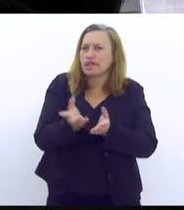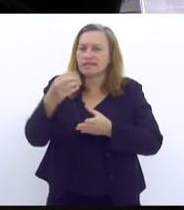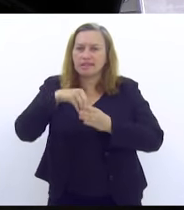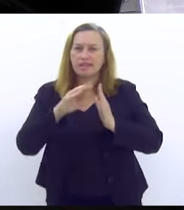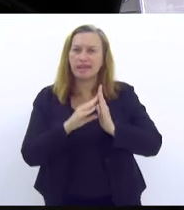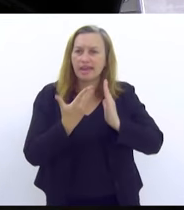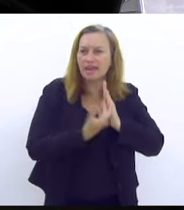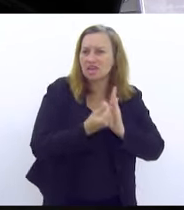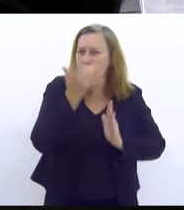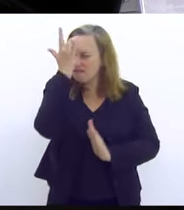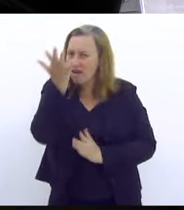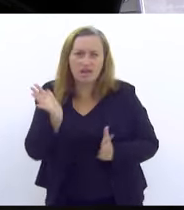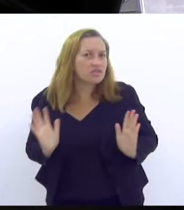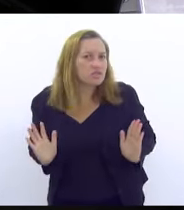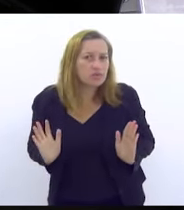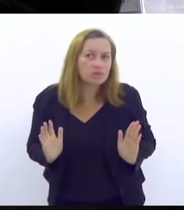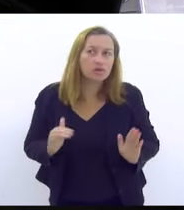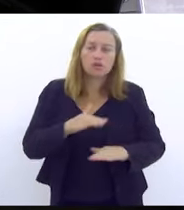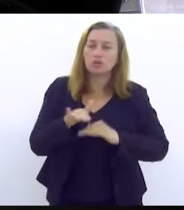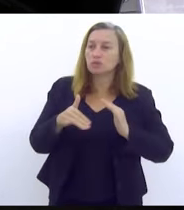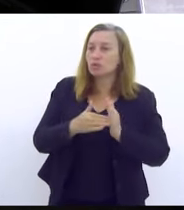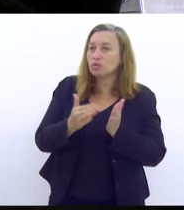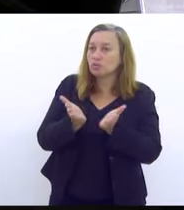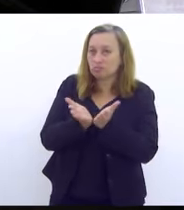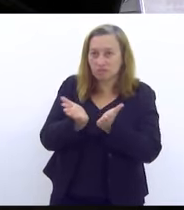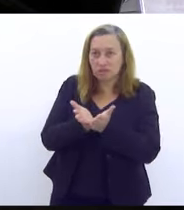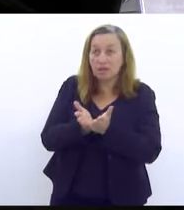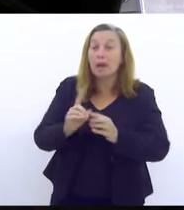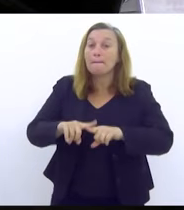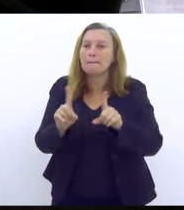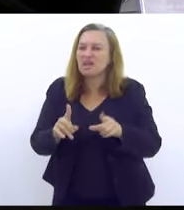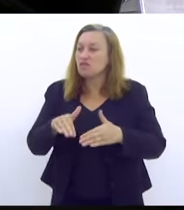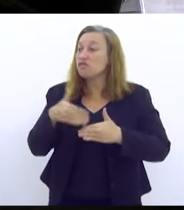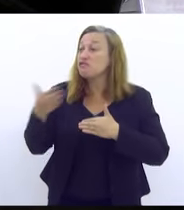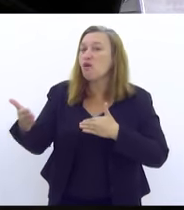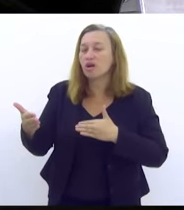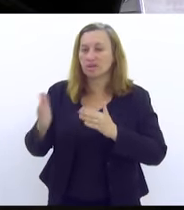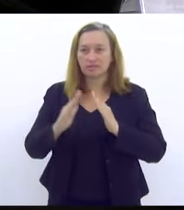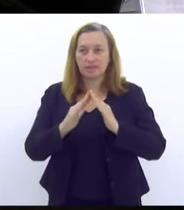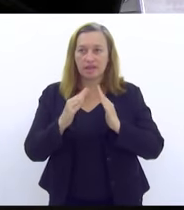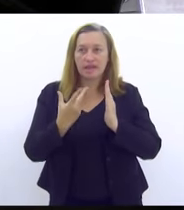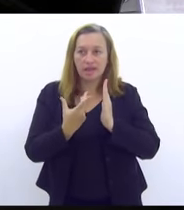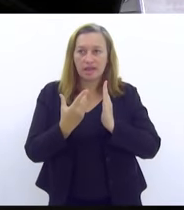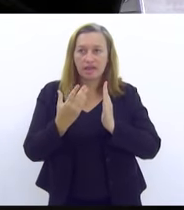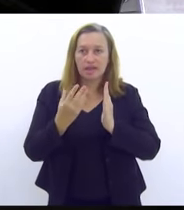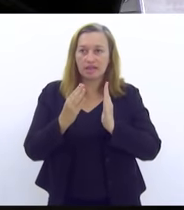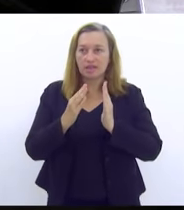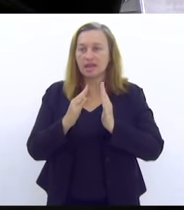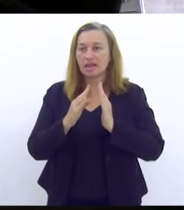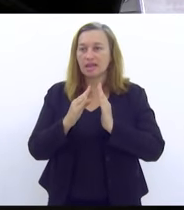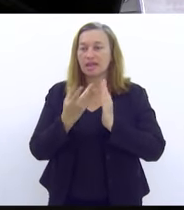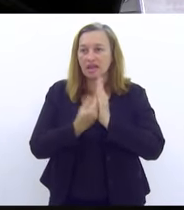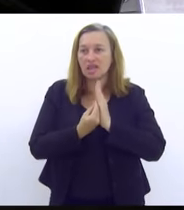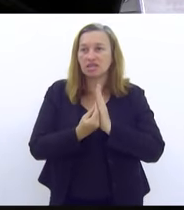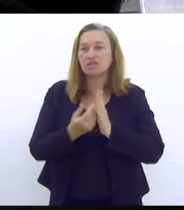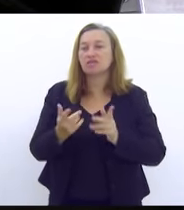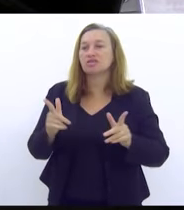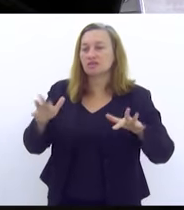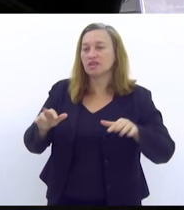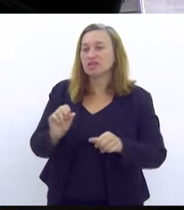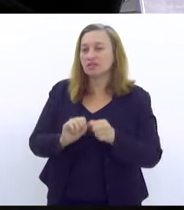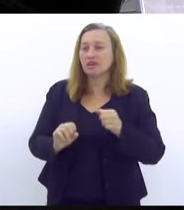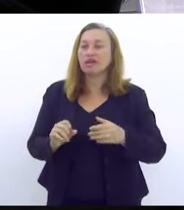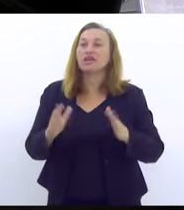nós, é fácil, né, todo mundo crente, mas fora da igreja ele já tem feito a diferença. Então, eu louvo a Deus por